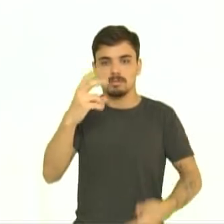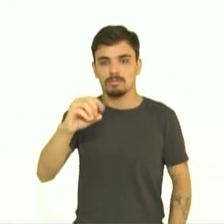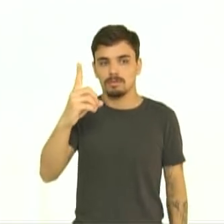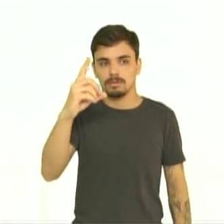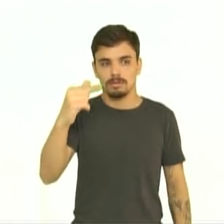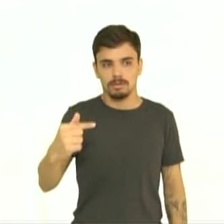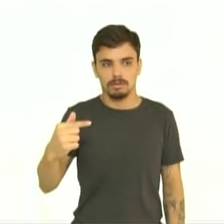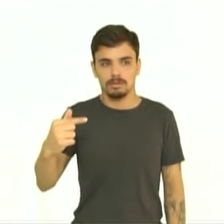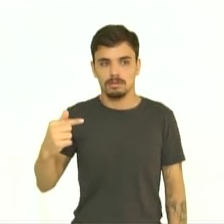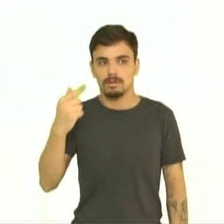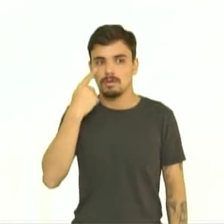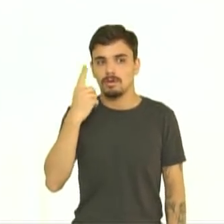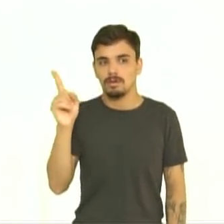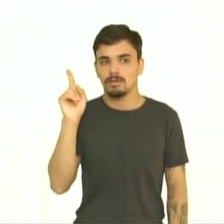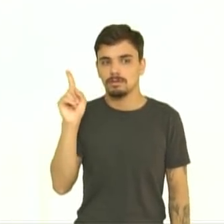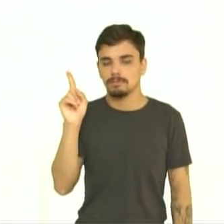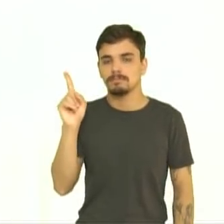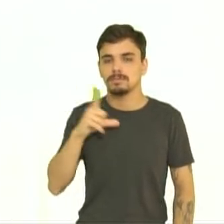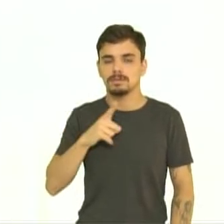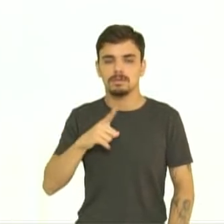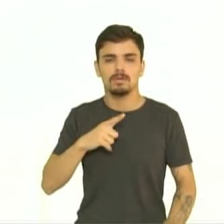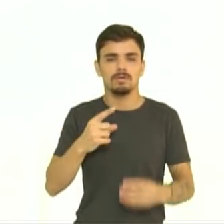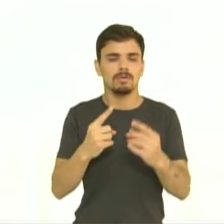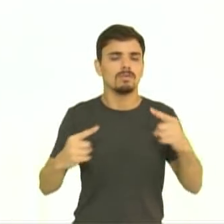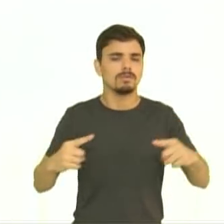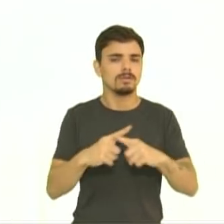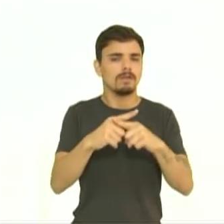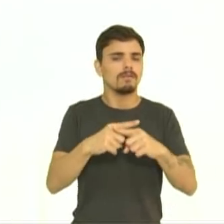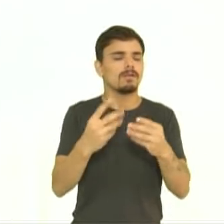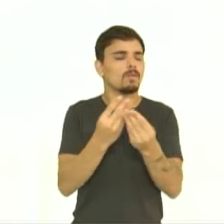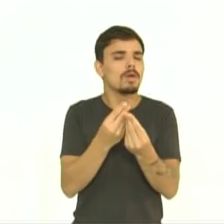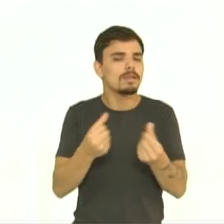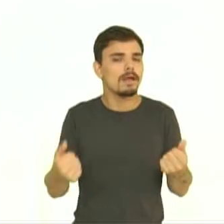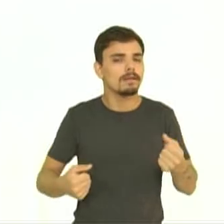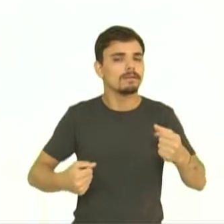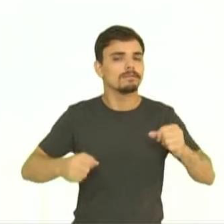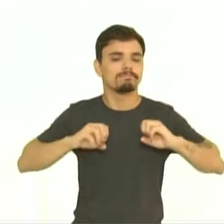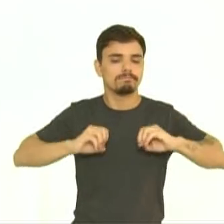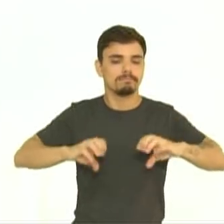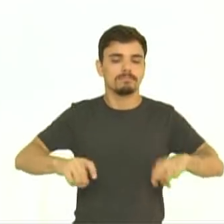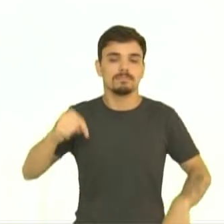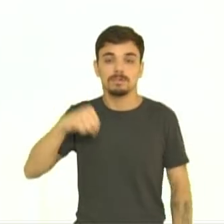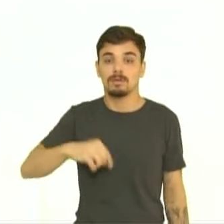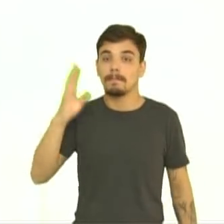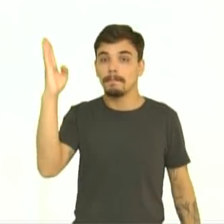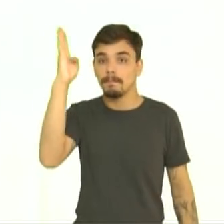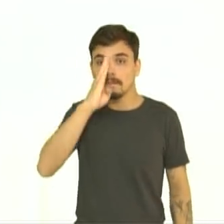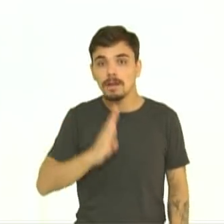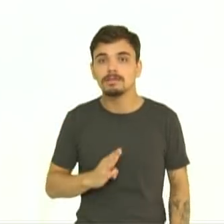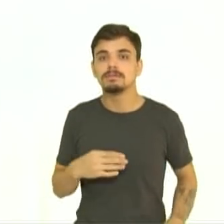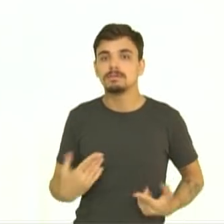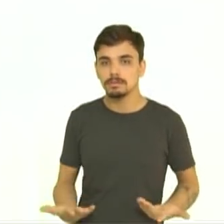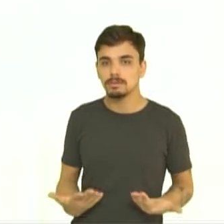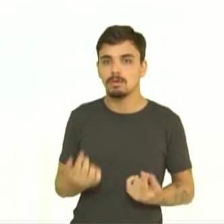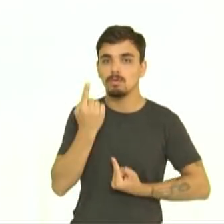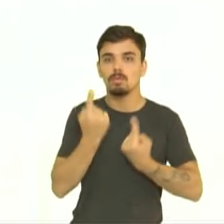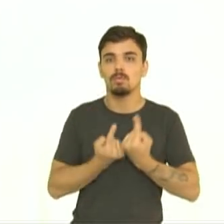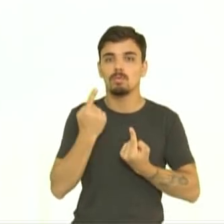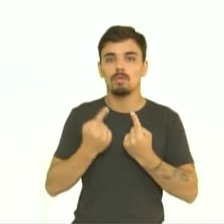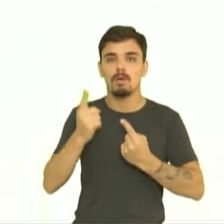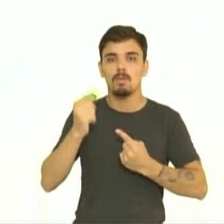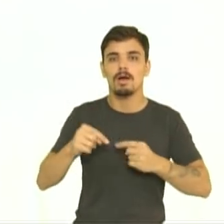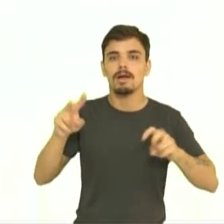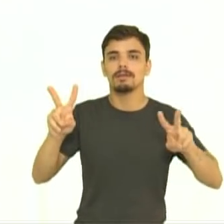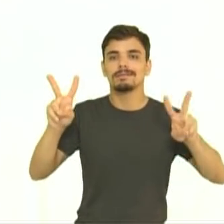só, o desafio da qualidade da educação no Brasil. Qual seria o assunto? Eu quero que você me diga